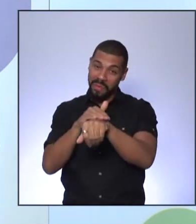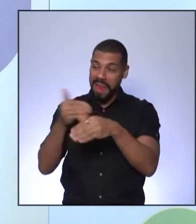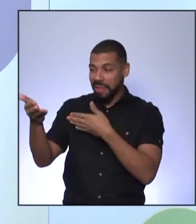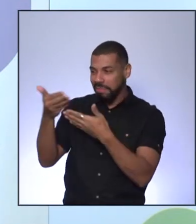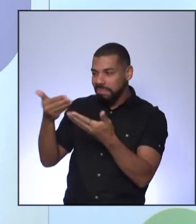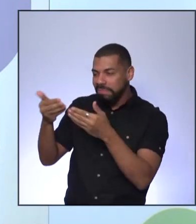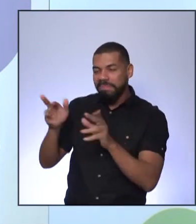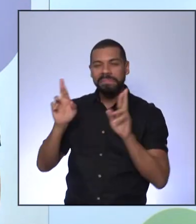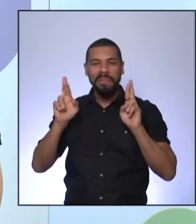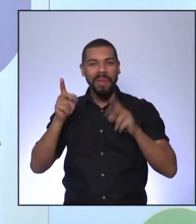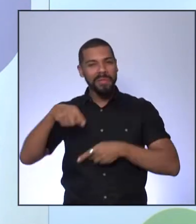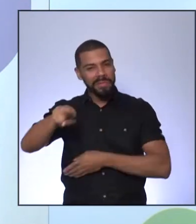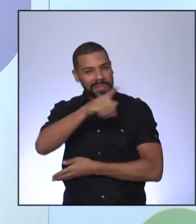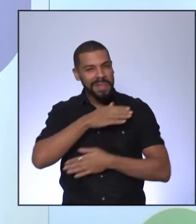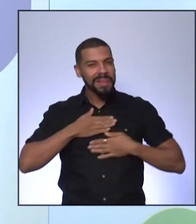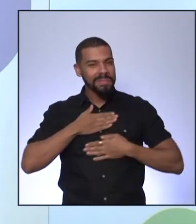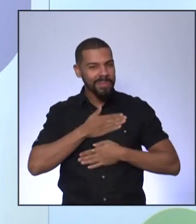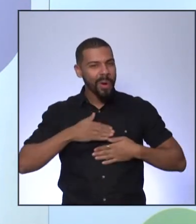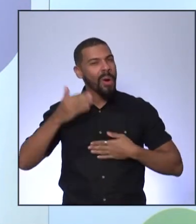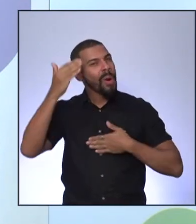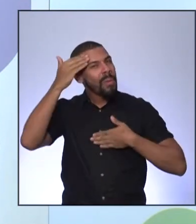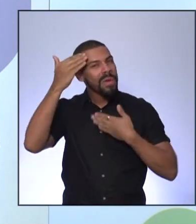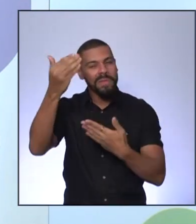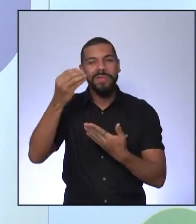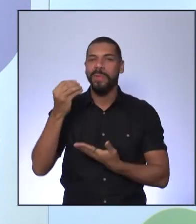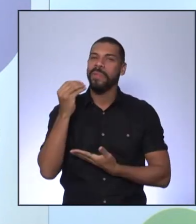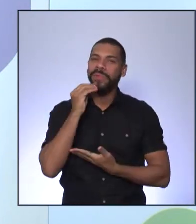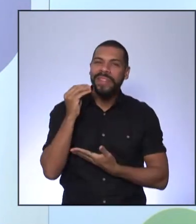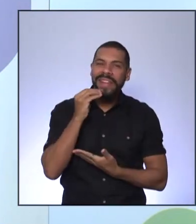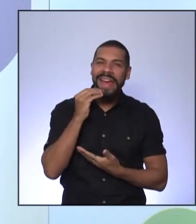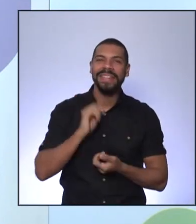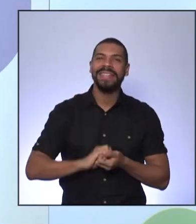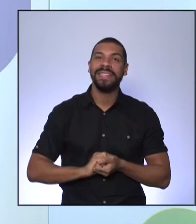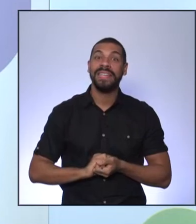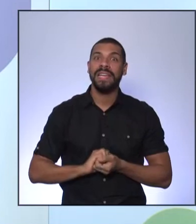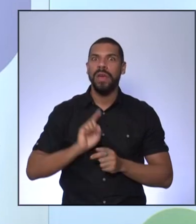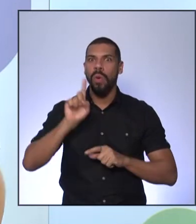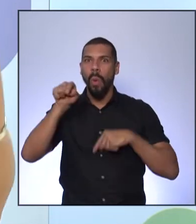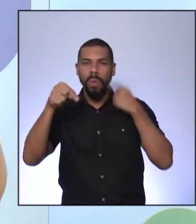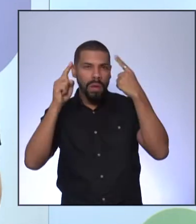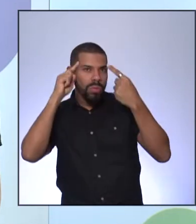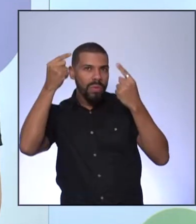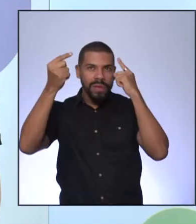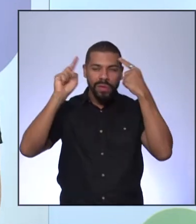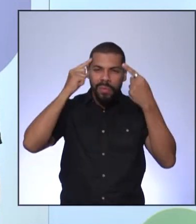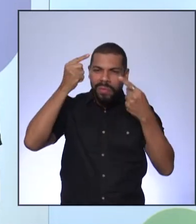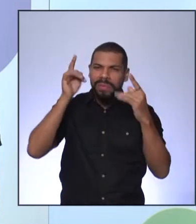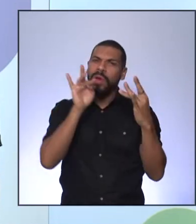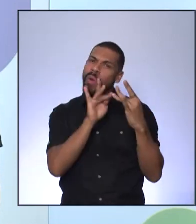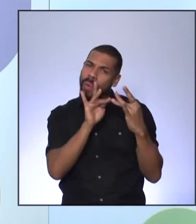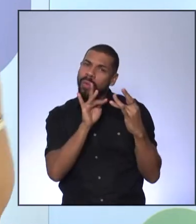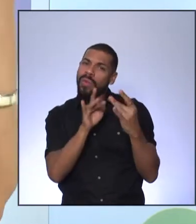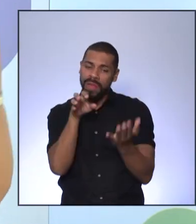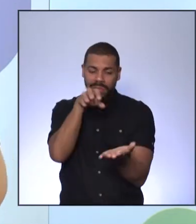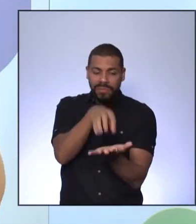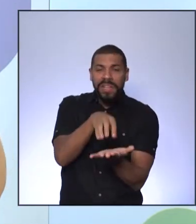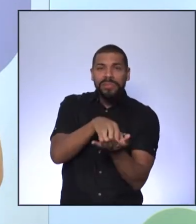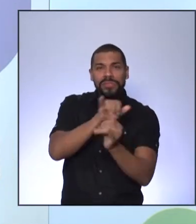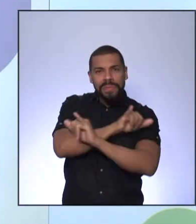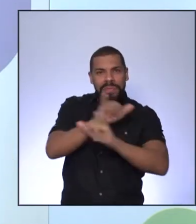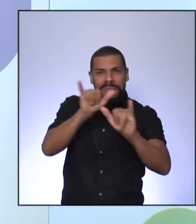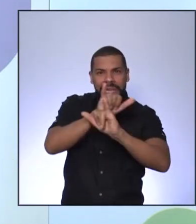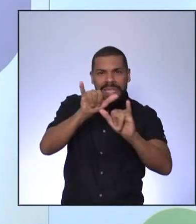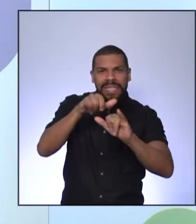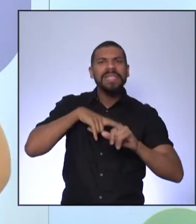tenham gostado. Agradeço a oportunidade. E, qualquer dúvida, entre em contato com o Centro de Mídia. Se precisar